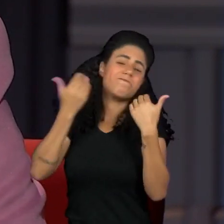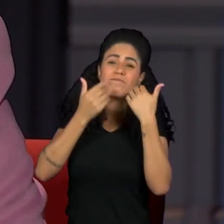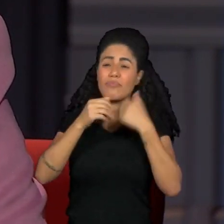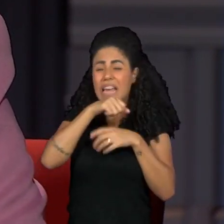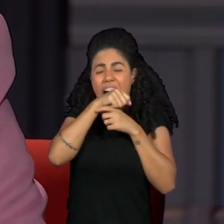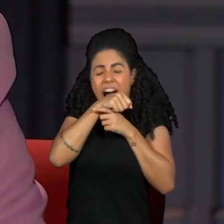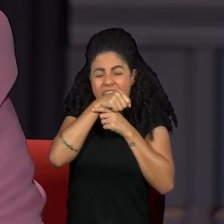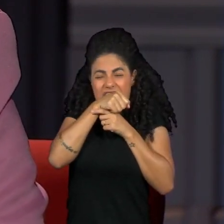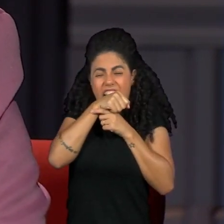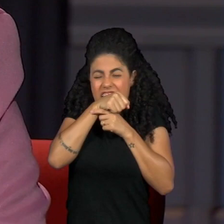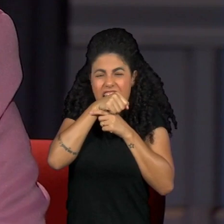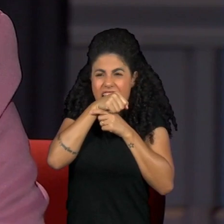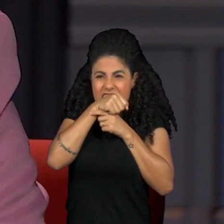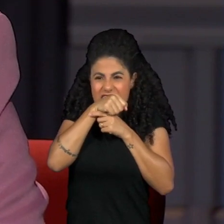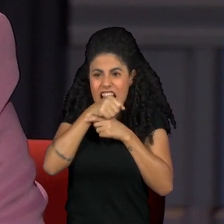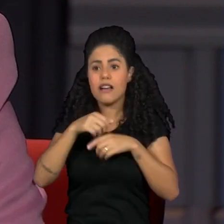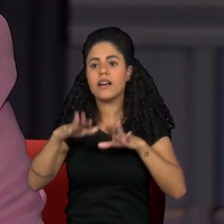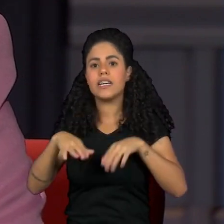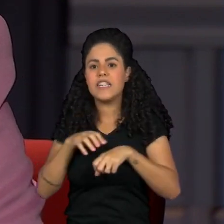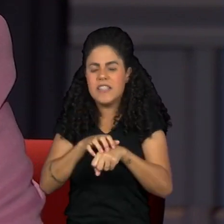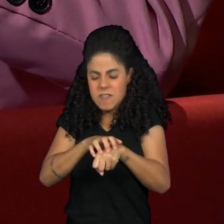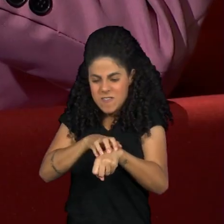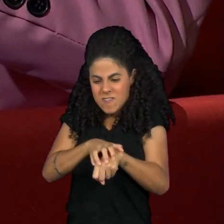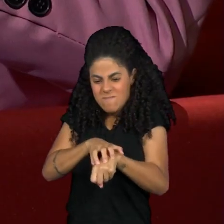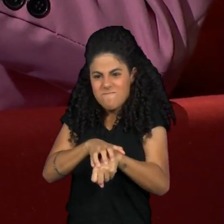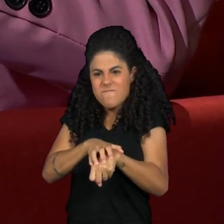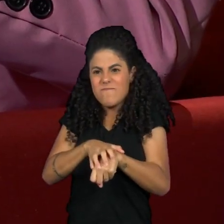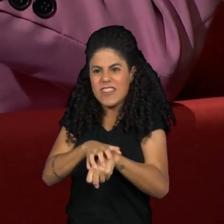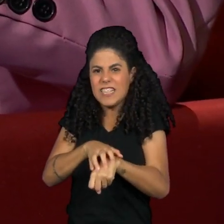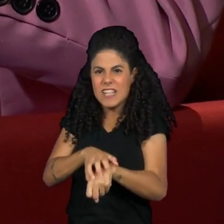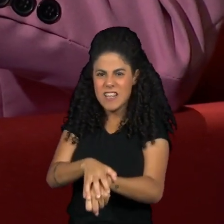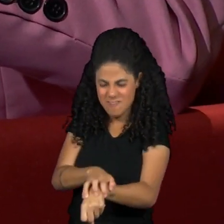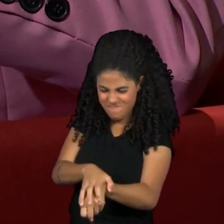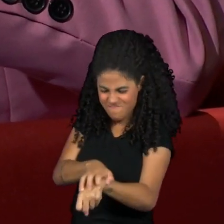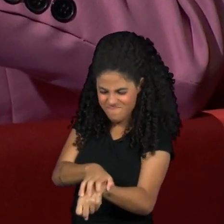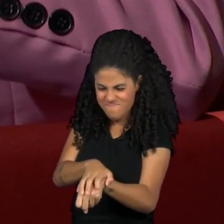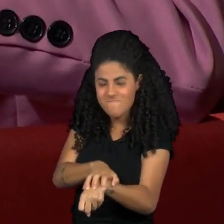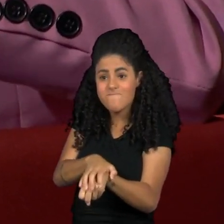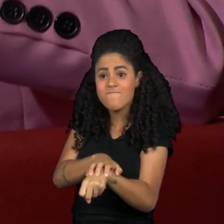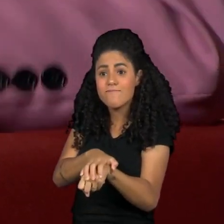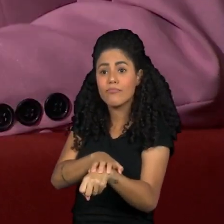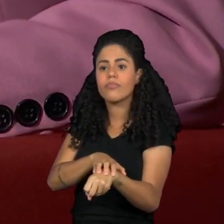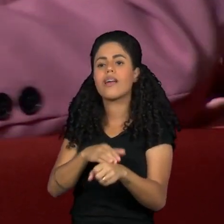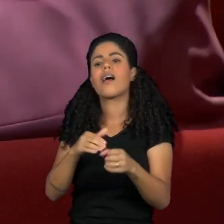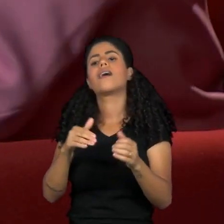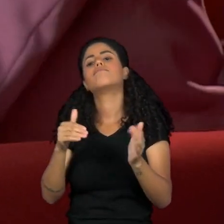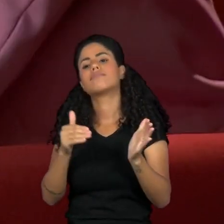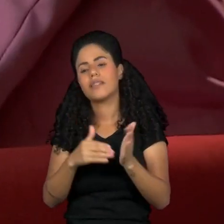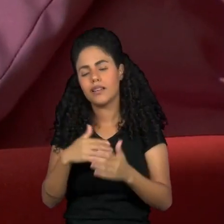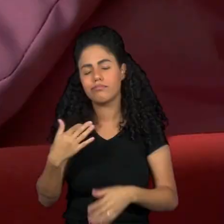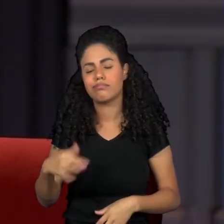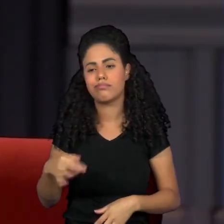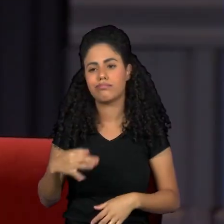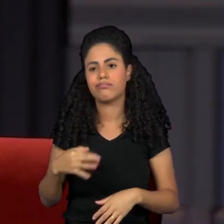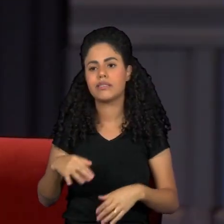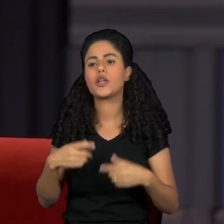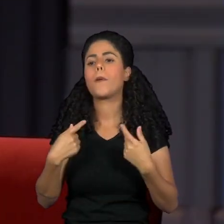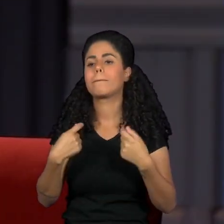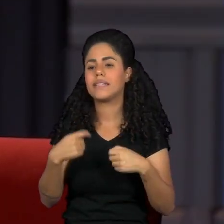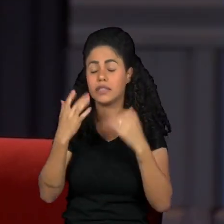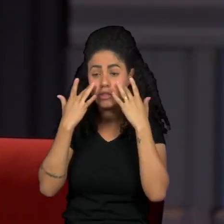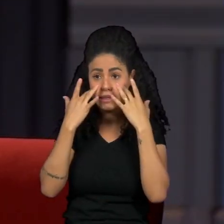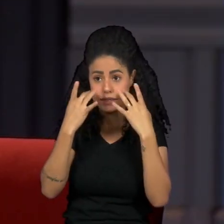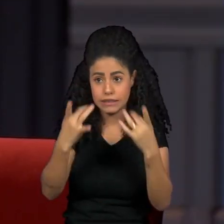morde, ela começa a raspar a unha na pele a tal ponto que machuca. Essas estereotipias precisam, sim, de